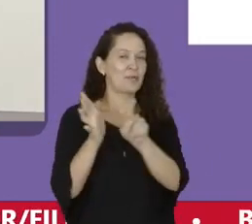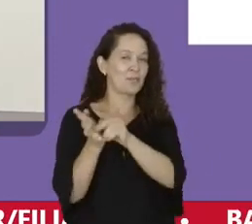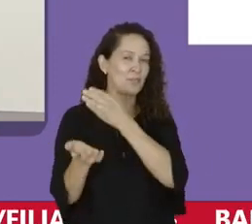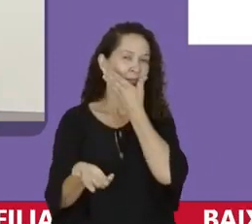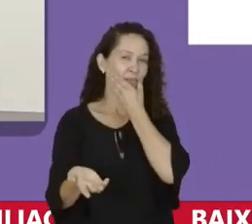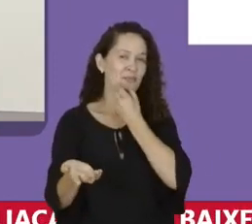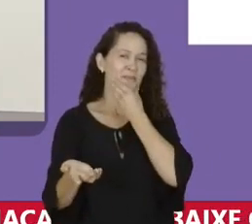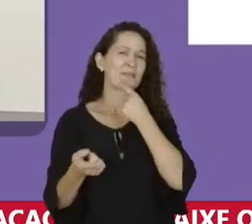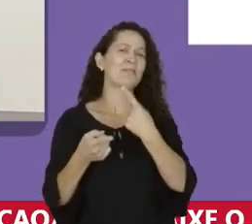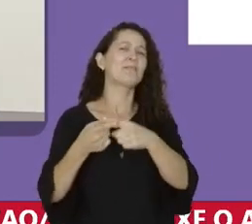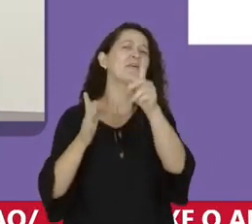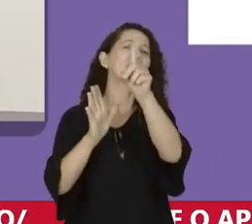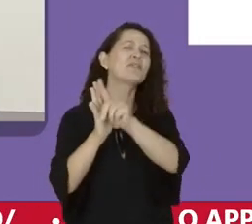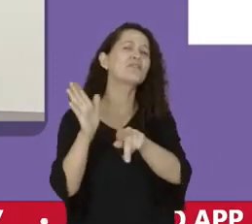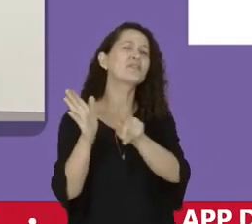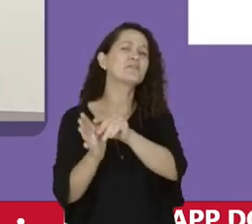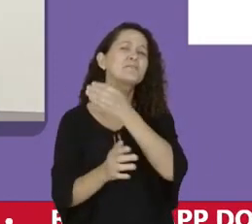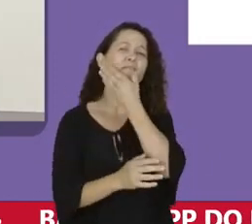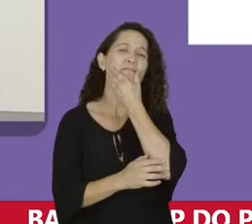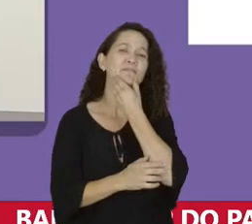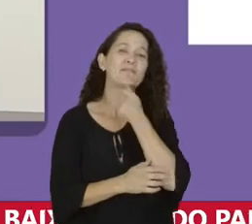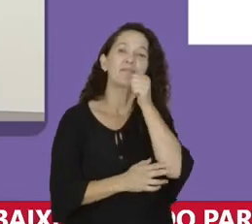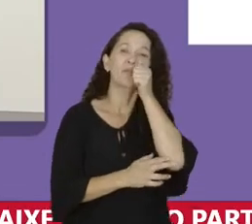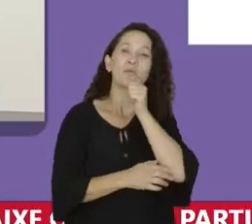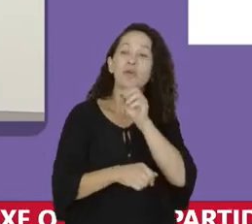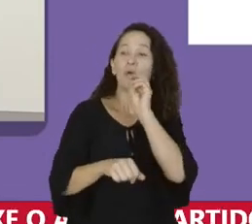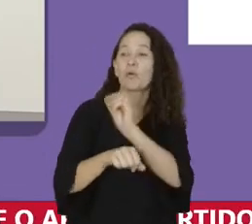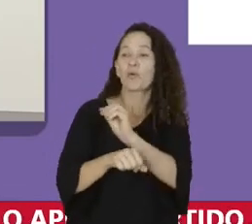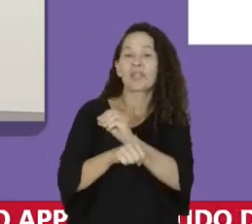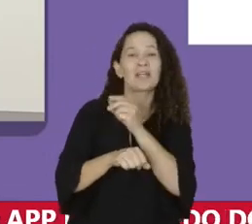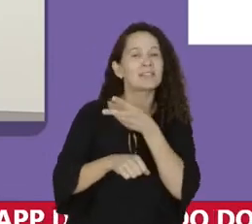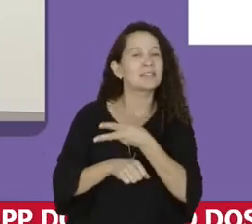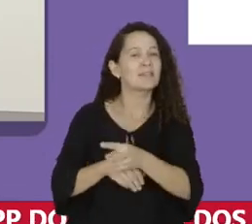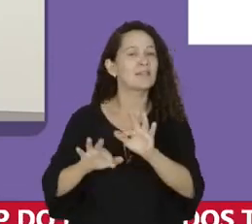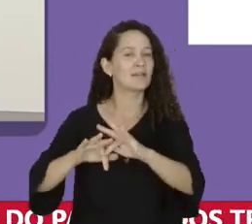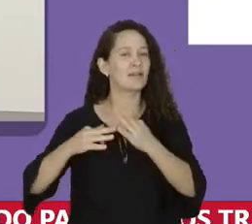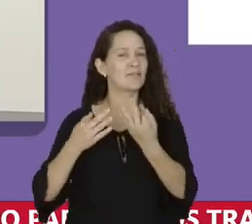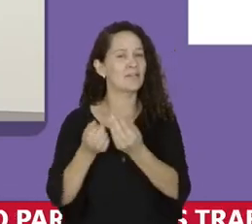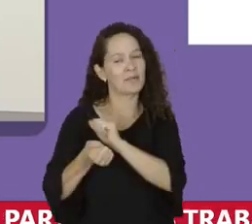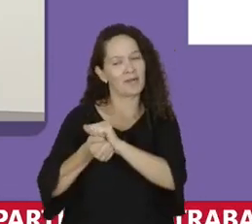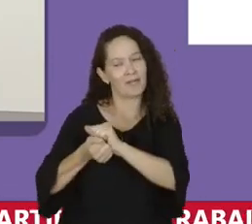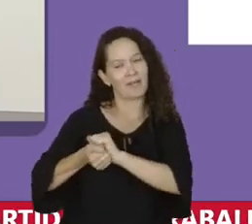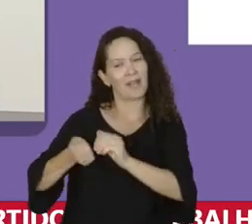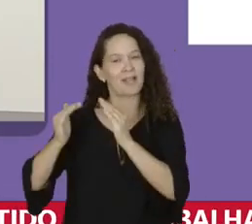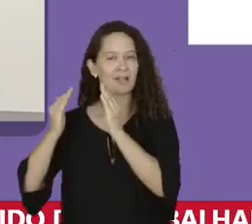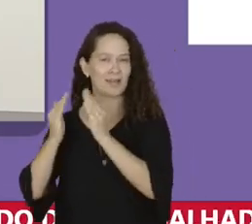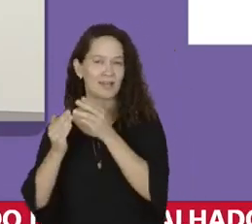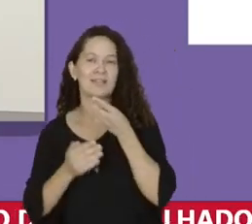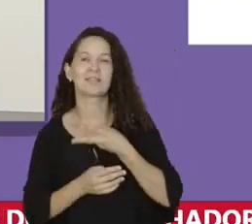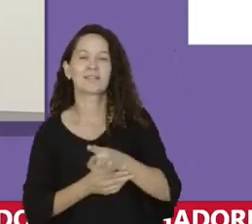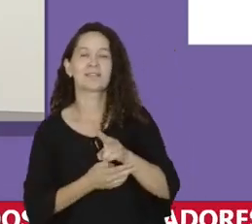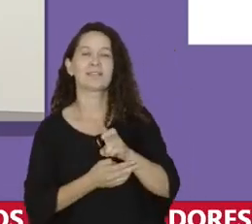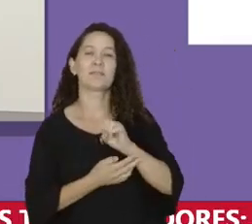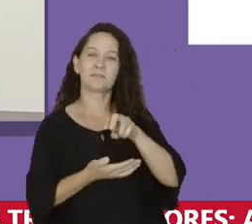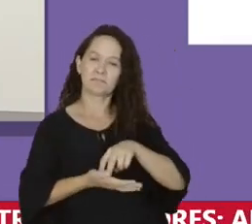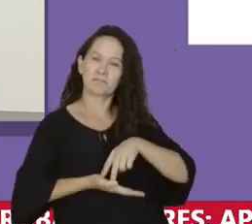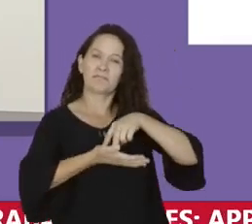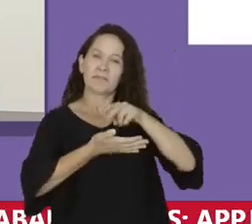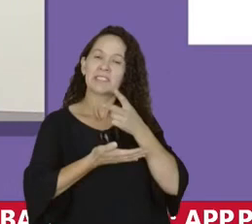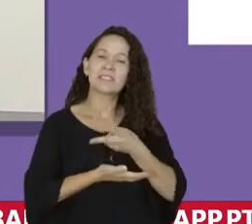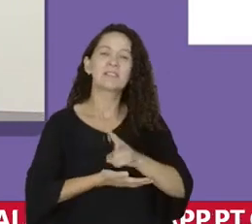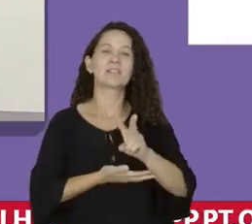são os homens. Por quê? Porque elas precisam cuidar da família, dos afazeres domésticos e se